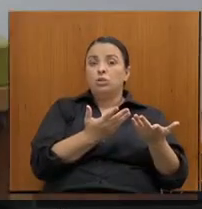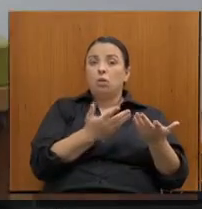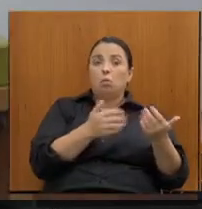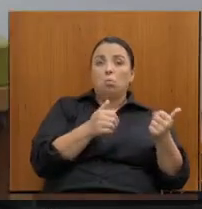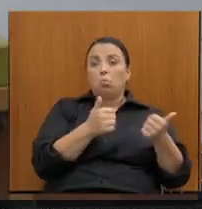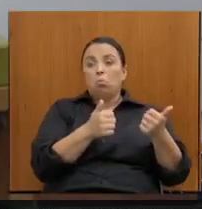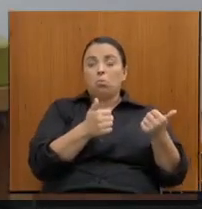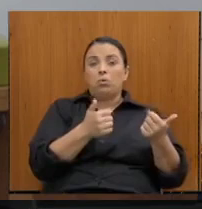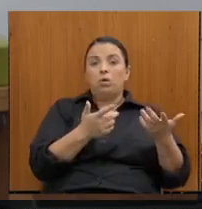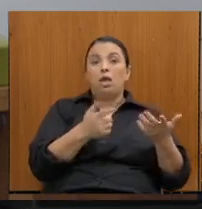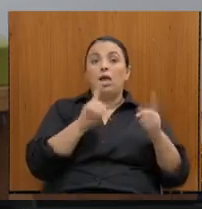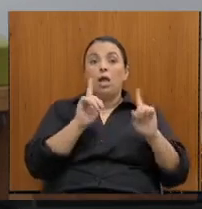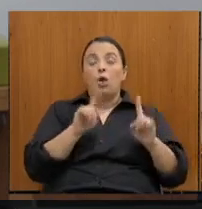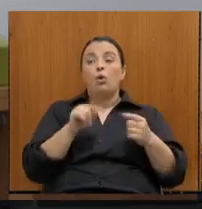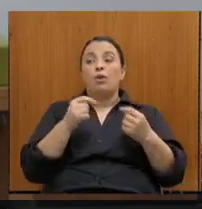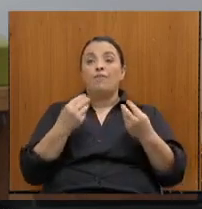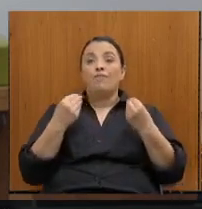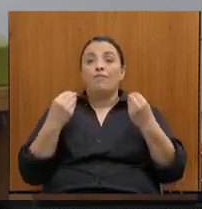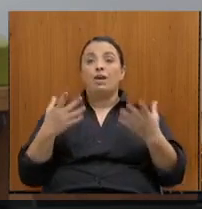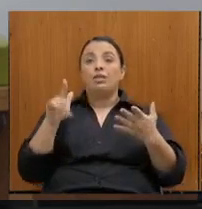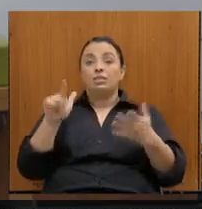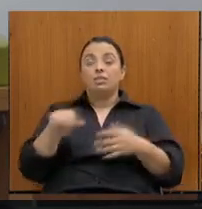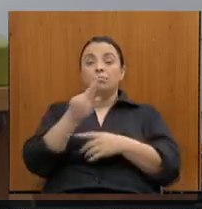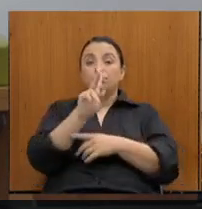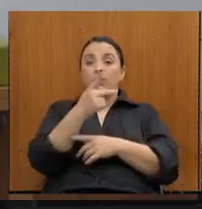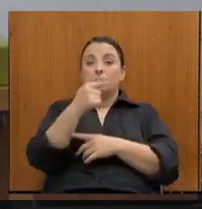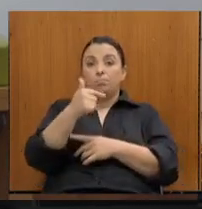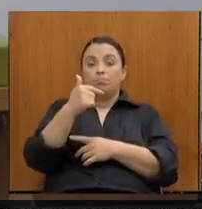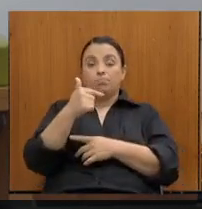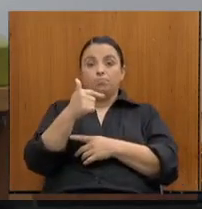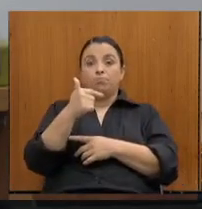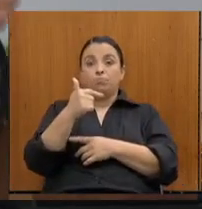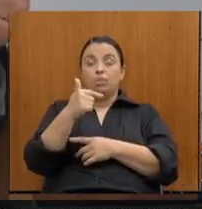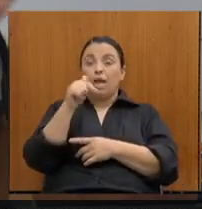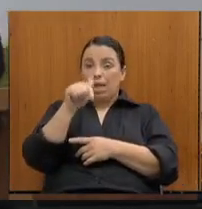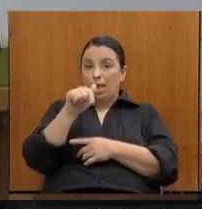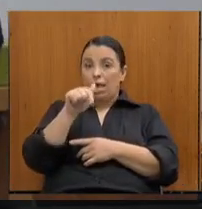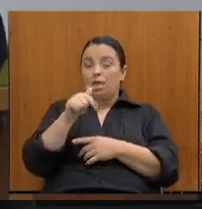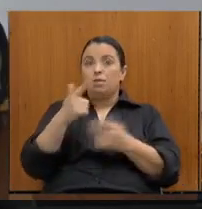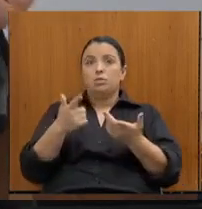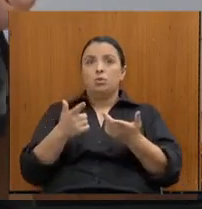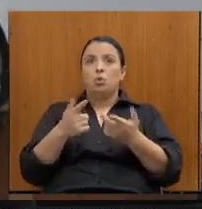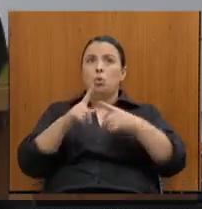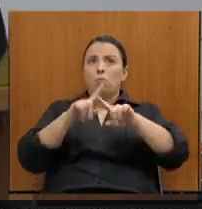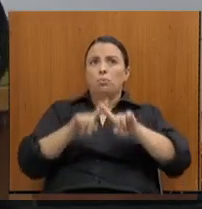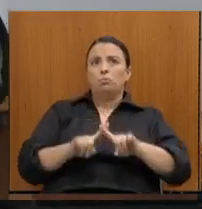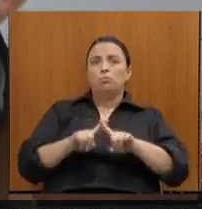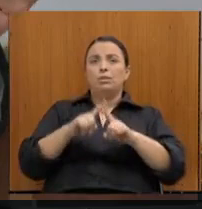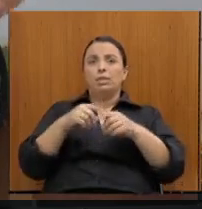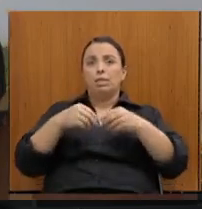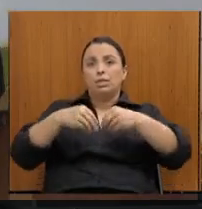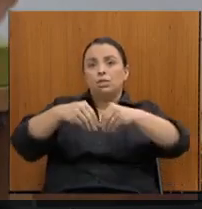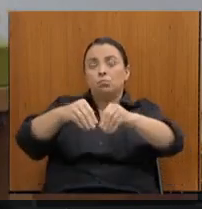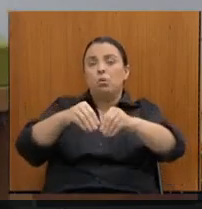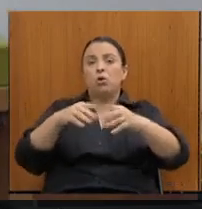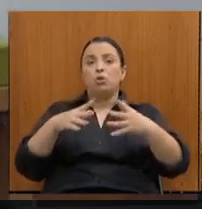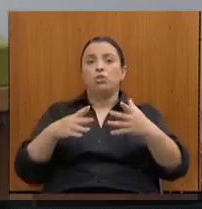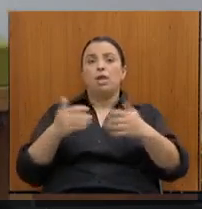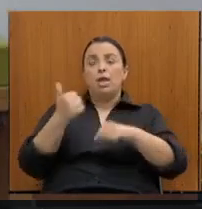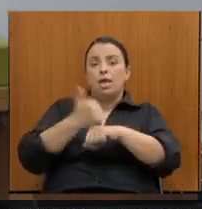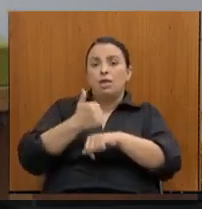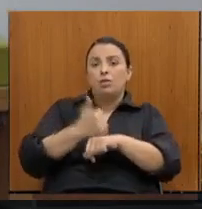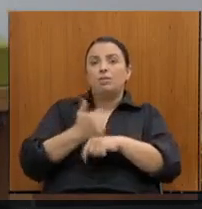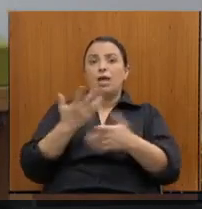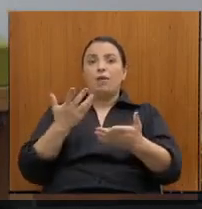colocam de pé esse produto na competitividade para transportes renováveis armazenamento